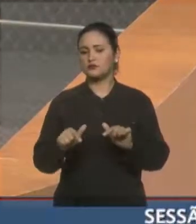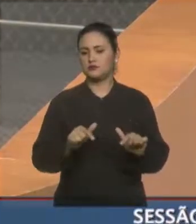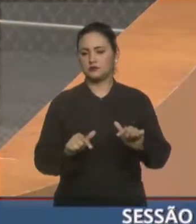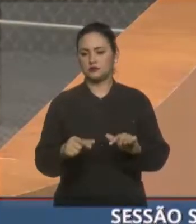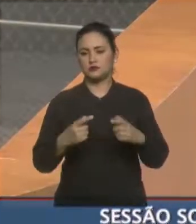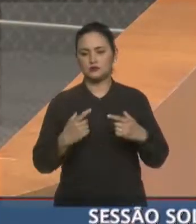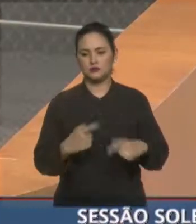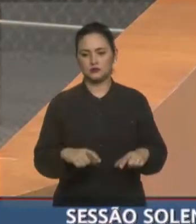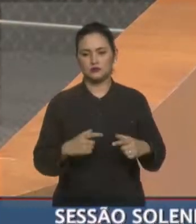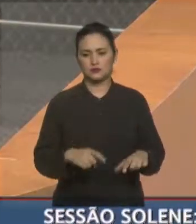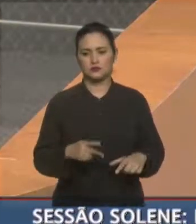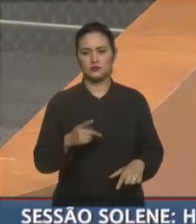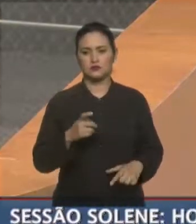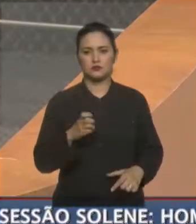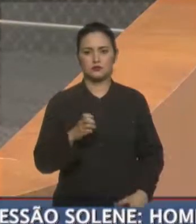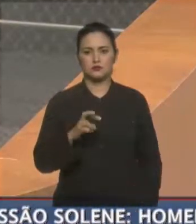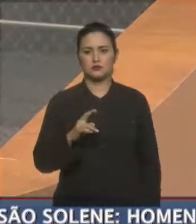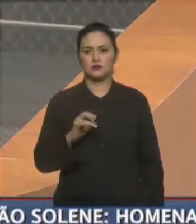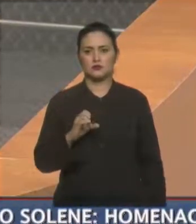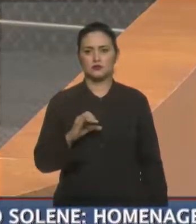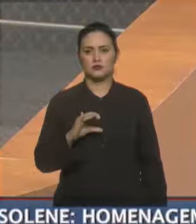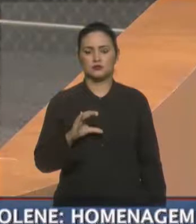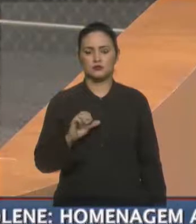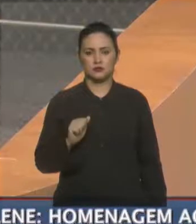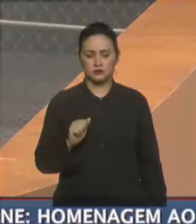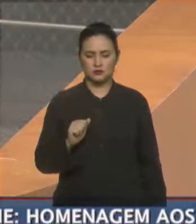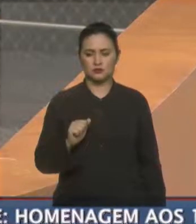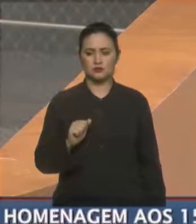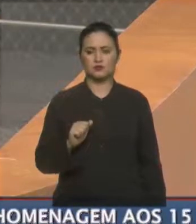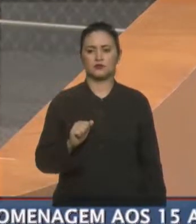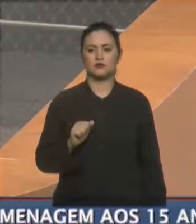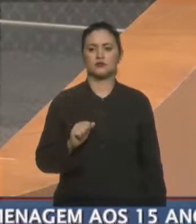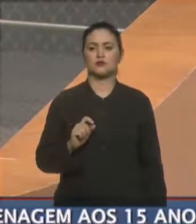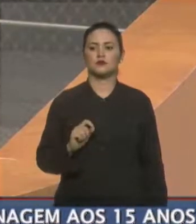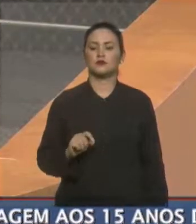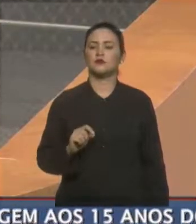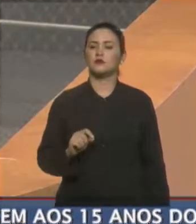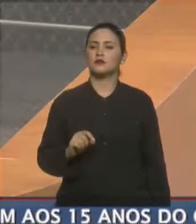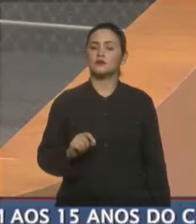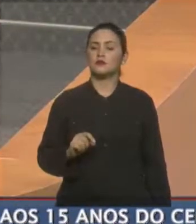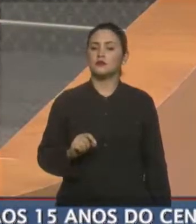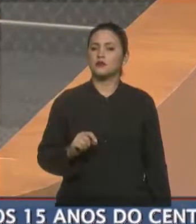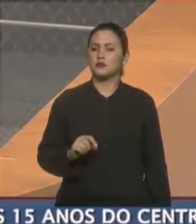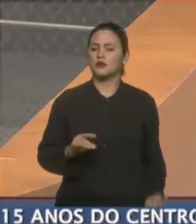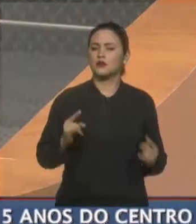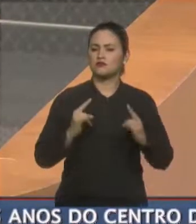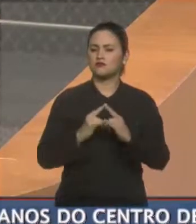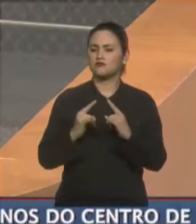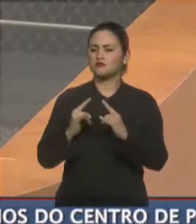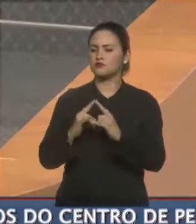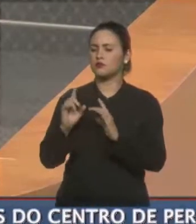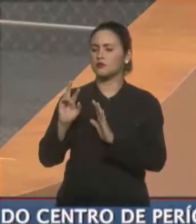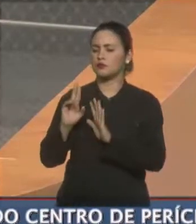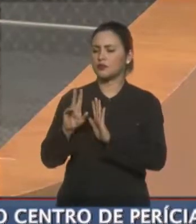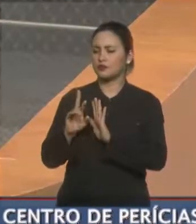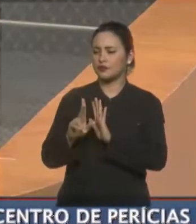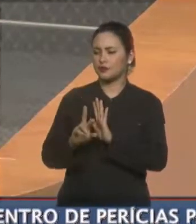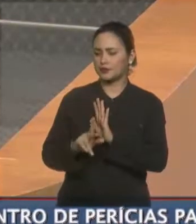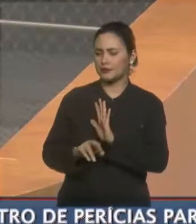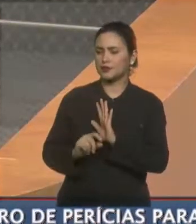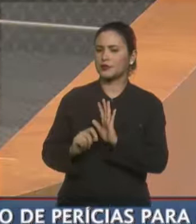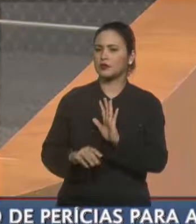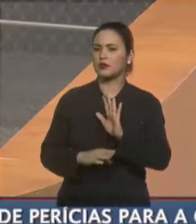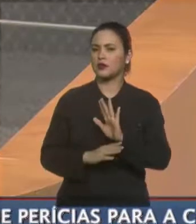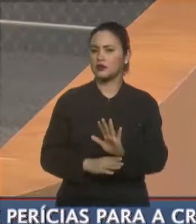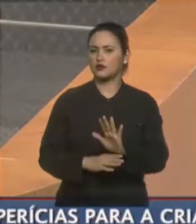Perícias, que envolve não só o centro, mas de alguma forma, todos os outros institutos que colaboram com a produção